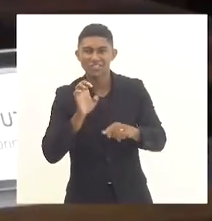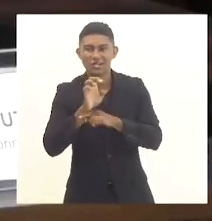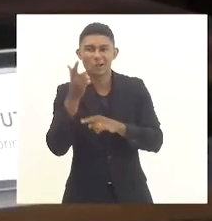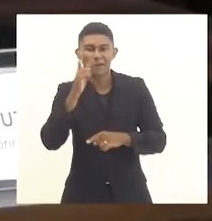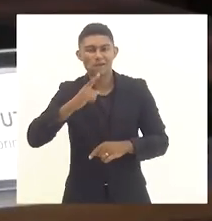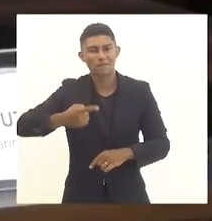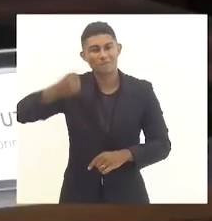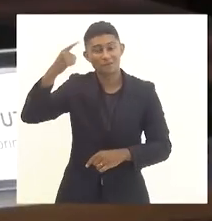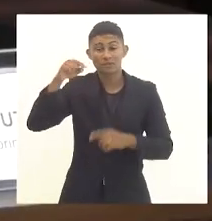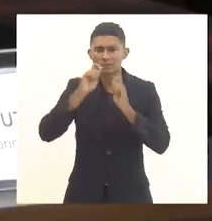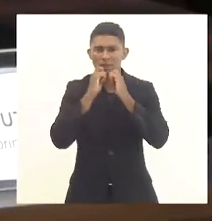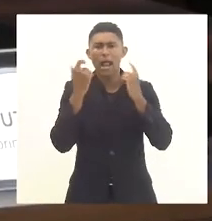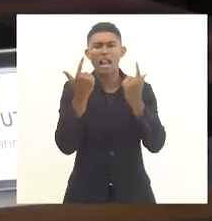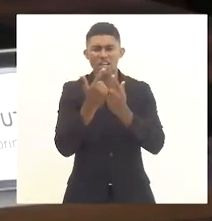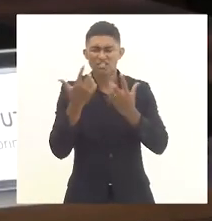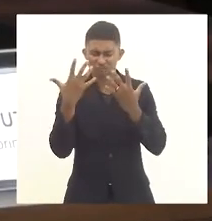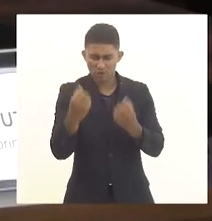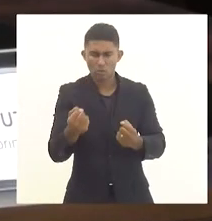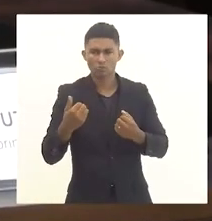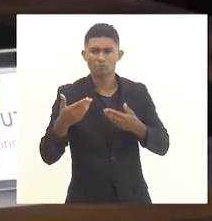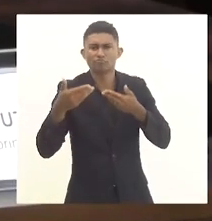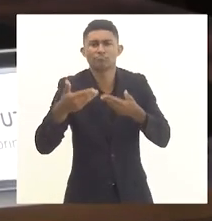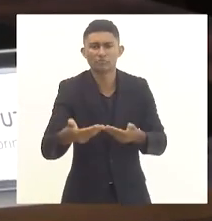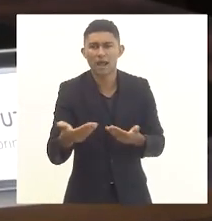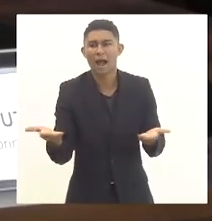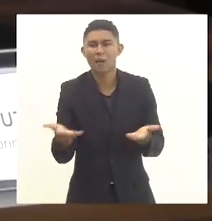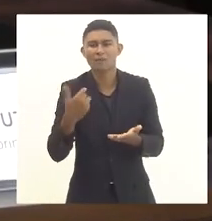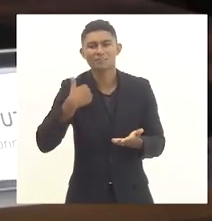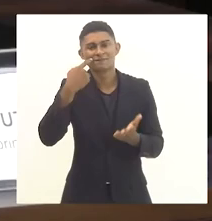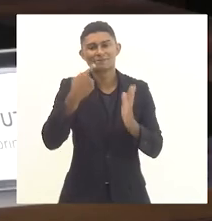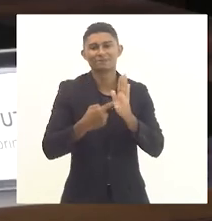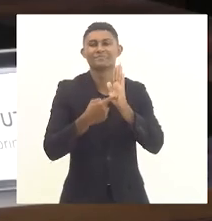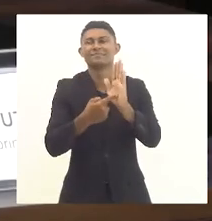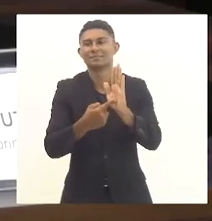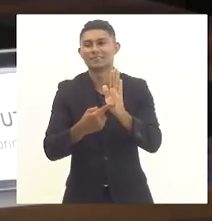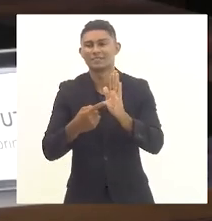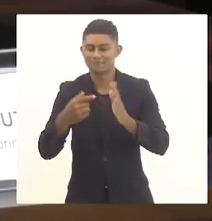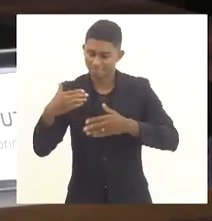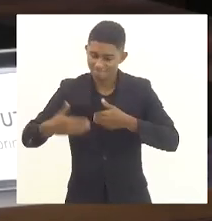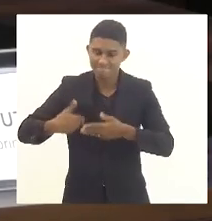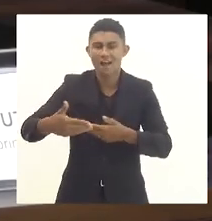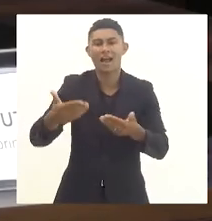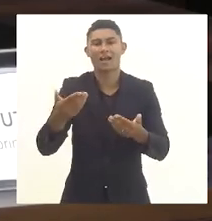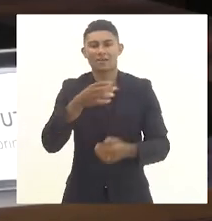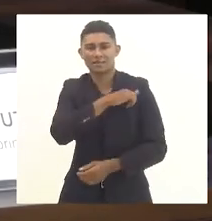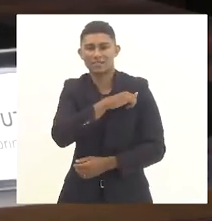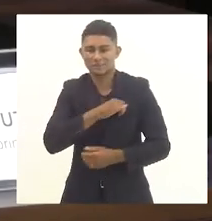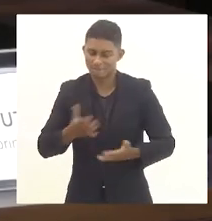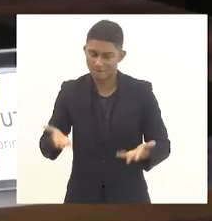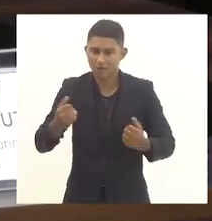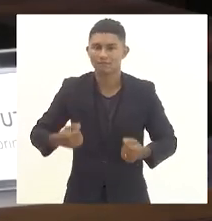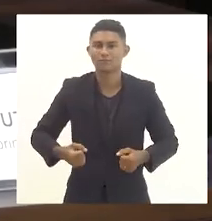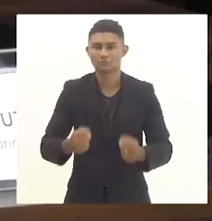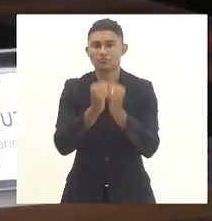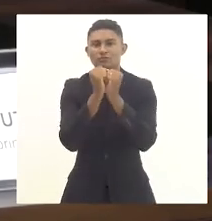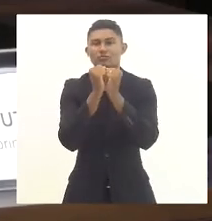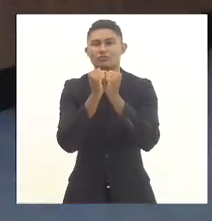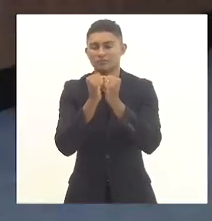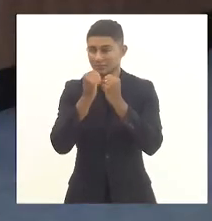Fomos acolhidos por essa casa, estamos aqui apresentando resultados e avante Rio de Janeiro, vamos em frente. Obrigado,